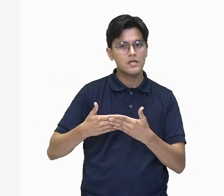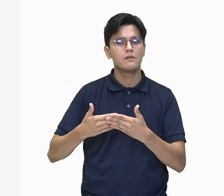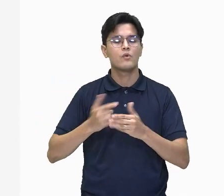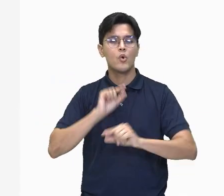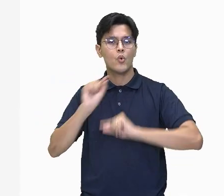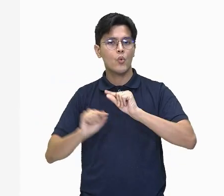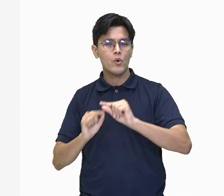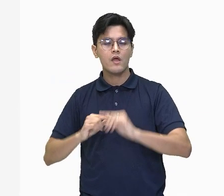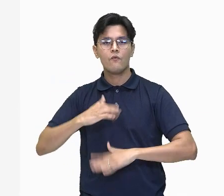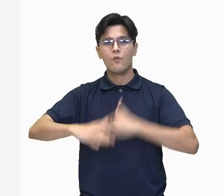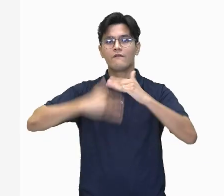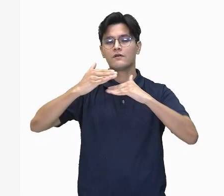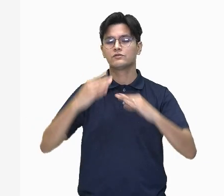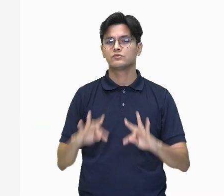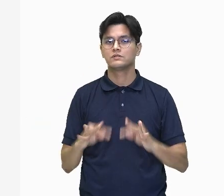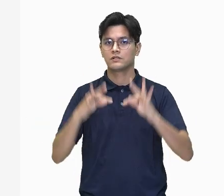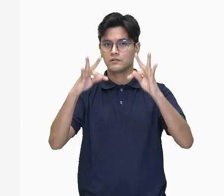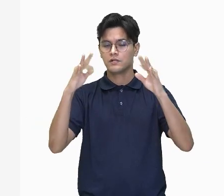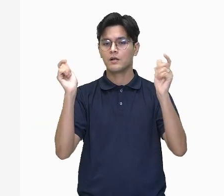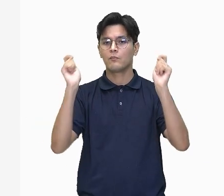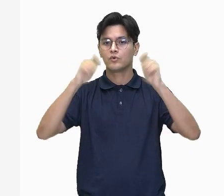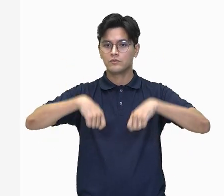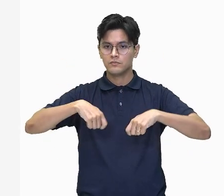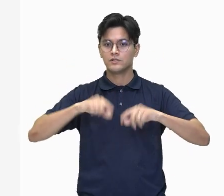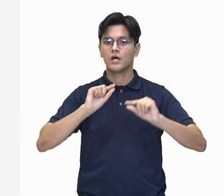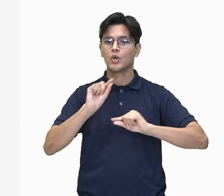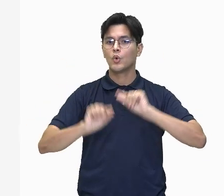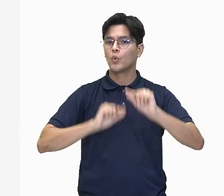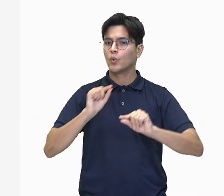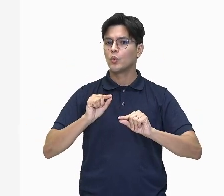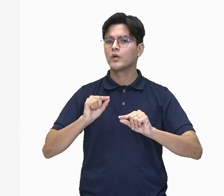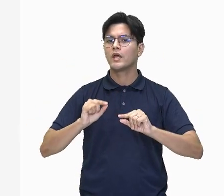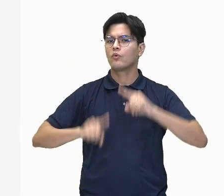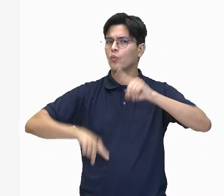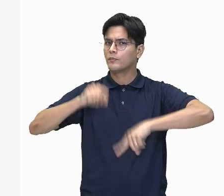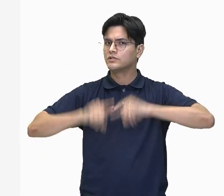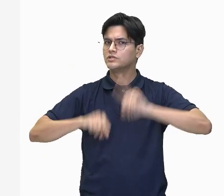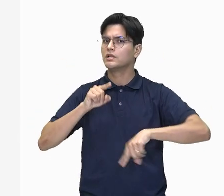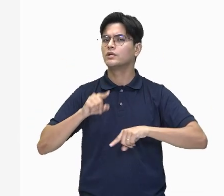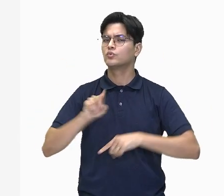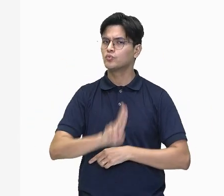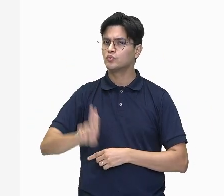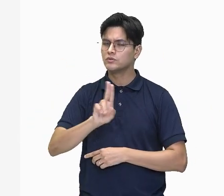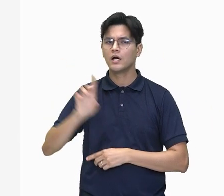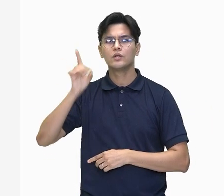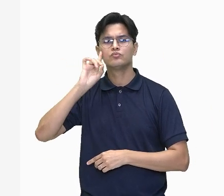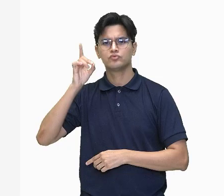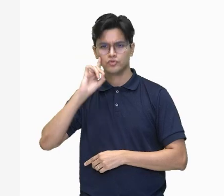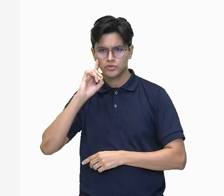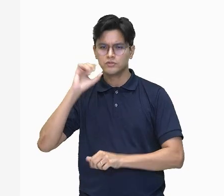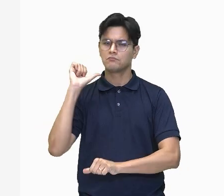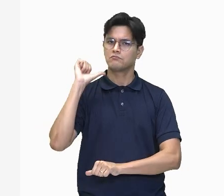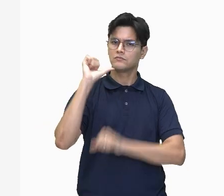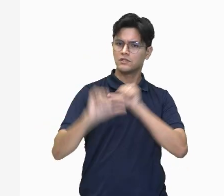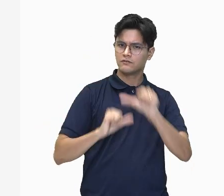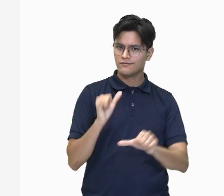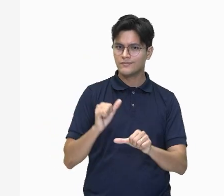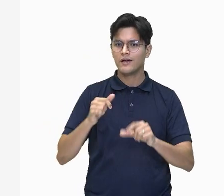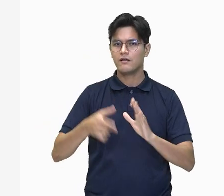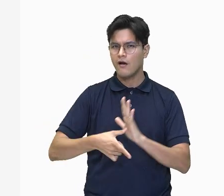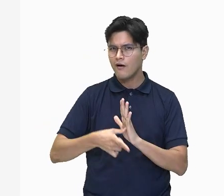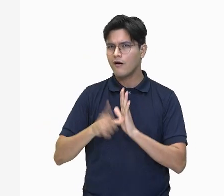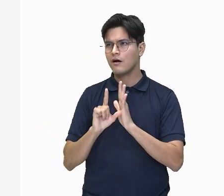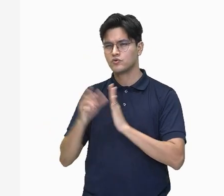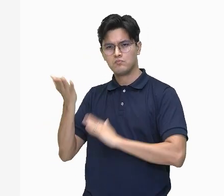os avanços tecnológicos transformaram profundamente os objetos que usamos no nosso dia a dia. Equipamentos que antes eram grandes, lentos